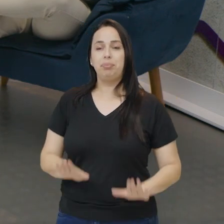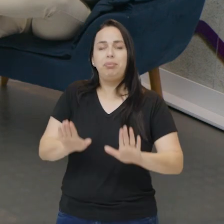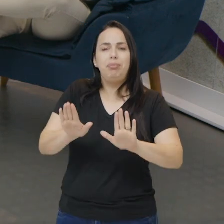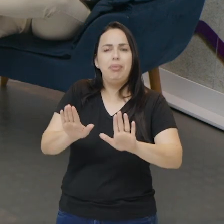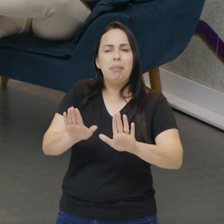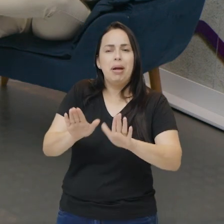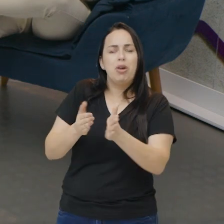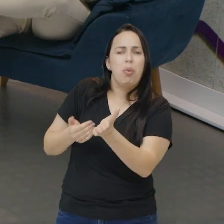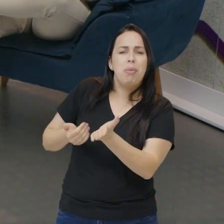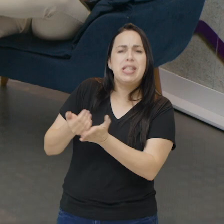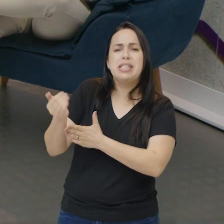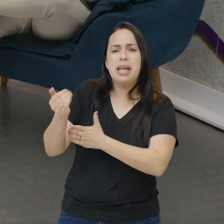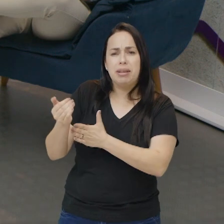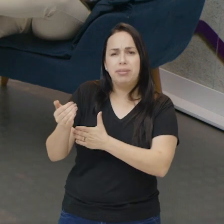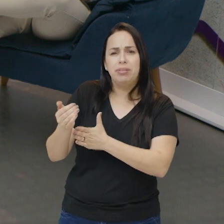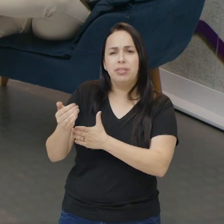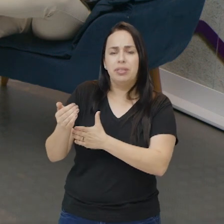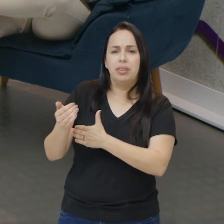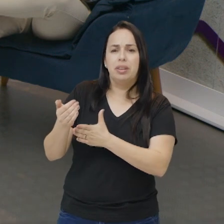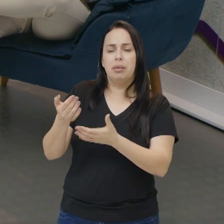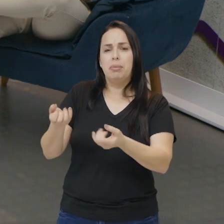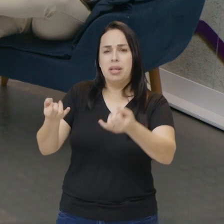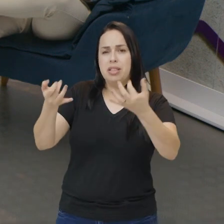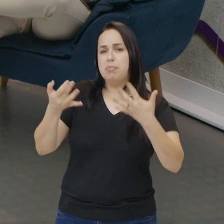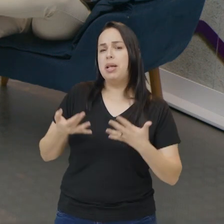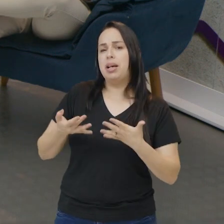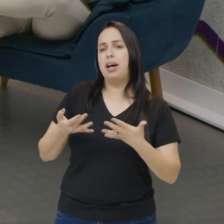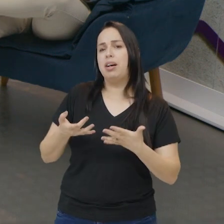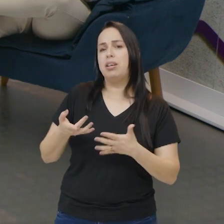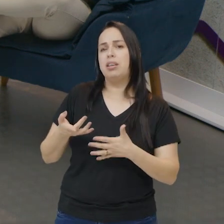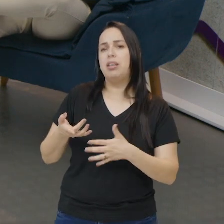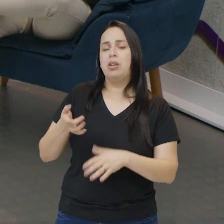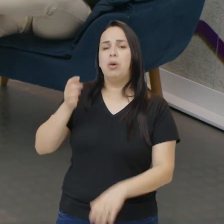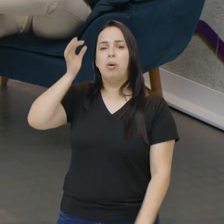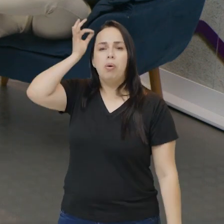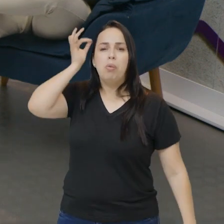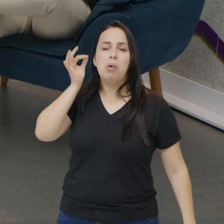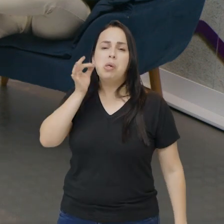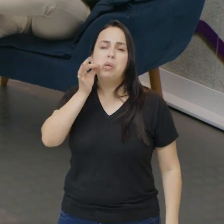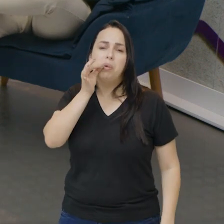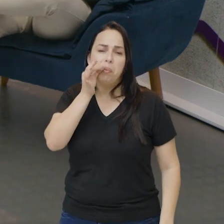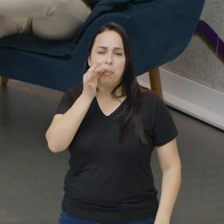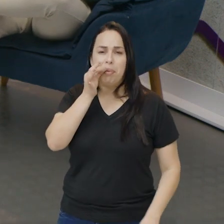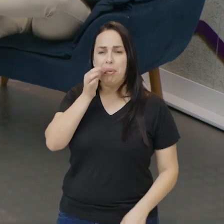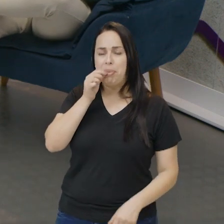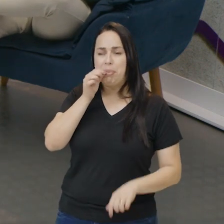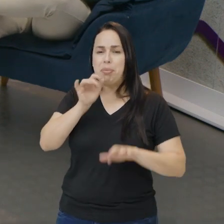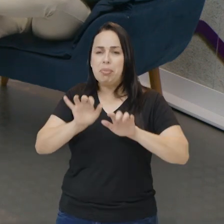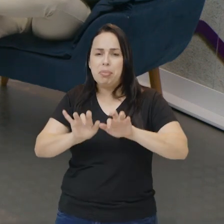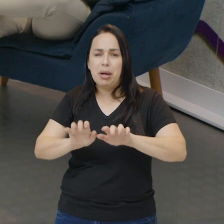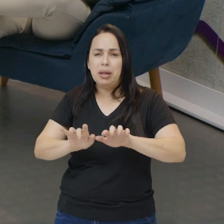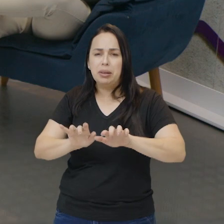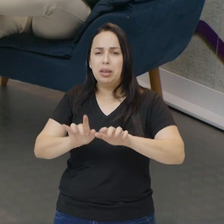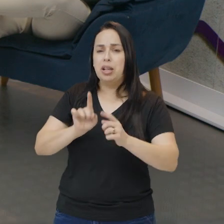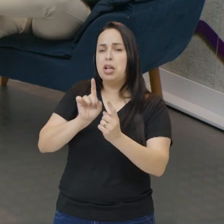Eduardo, mas para começar, defina para nós o que é ser um